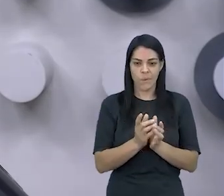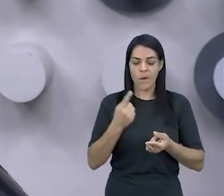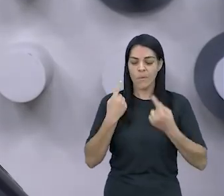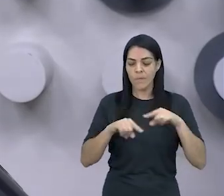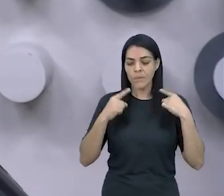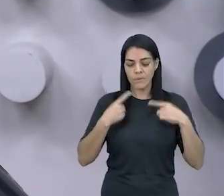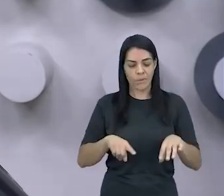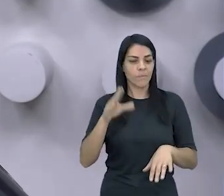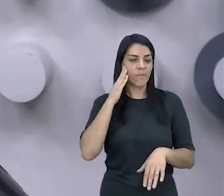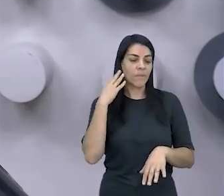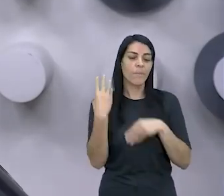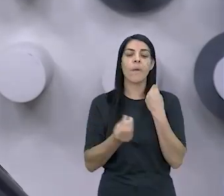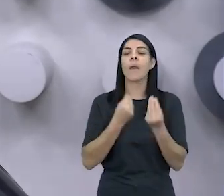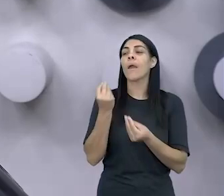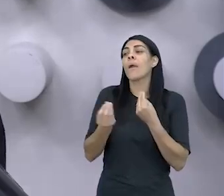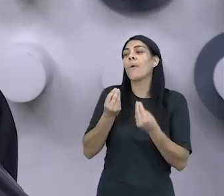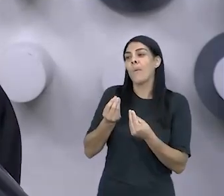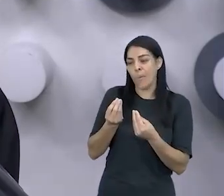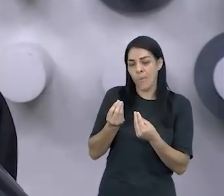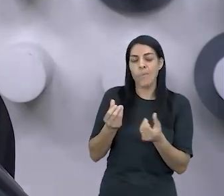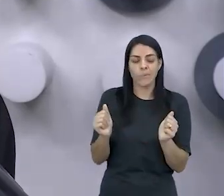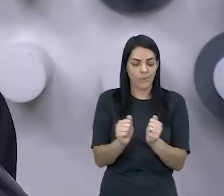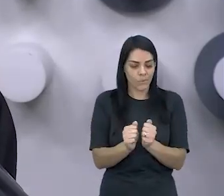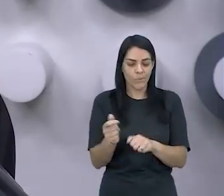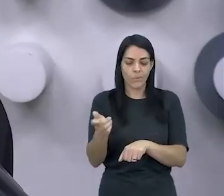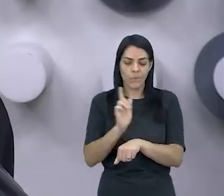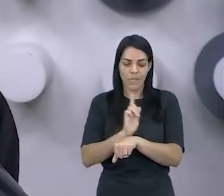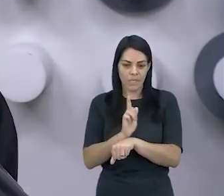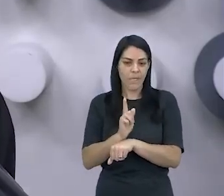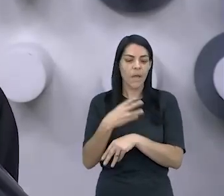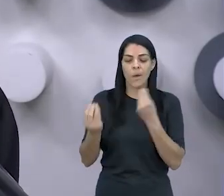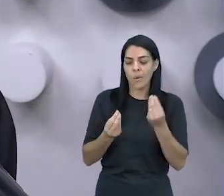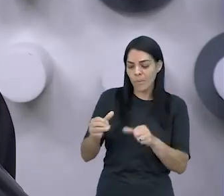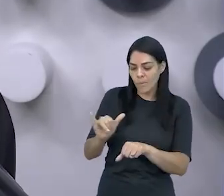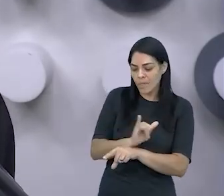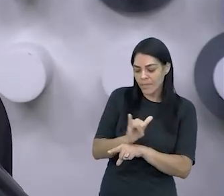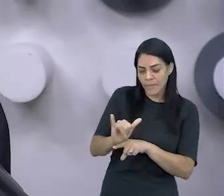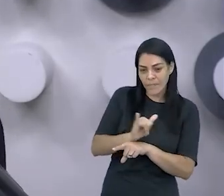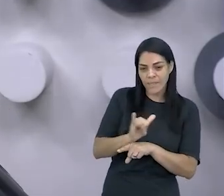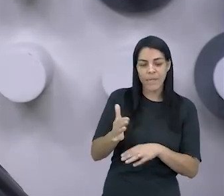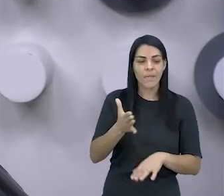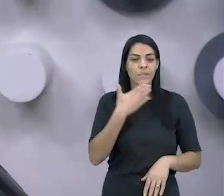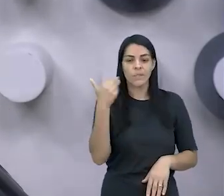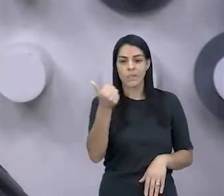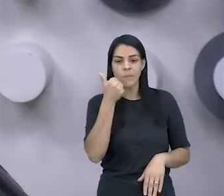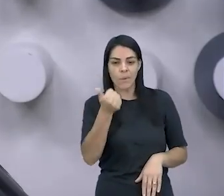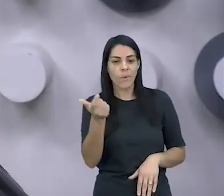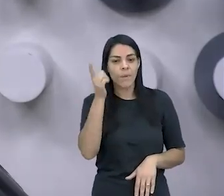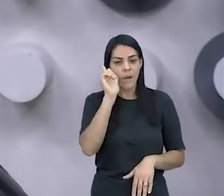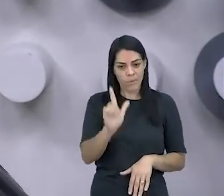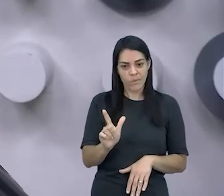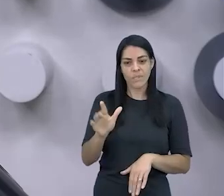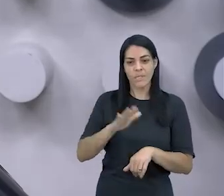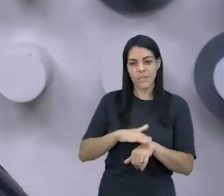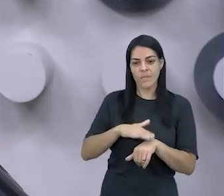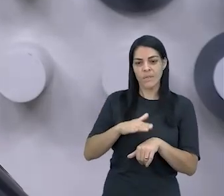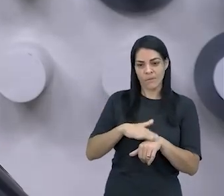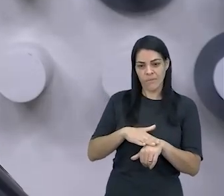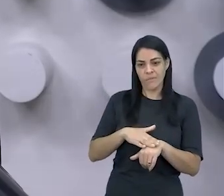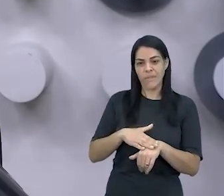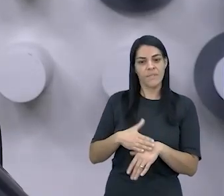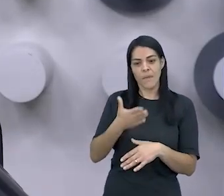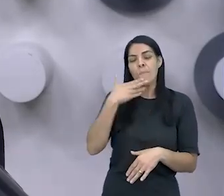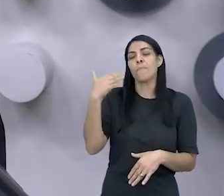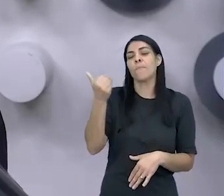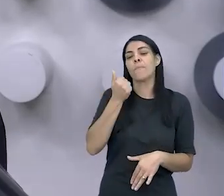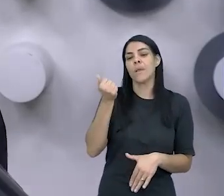discutir justamente com a gestão quais são as formas mais adequadas daquilo se tornar real, concreto. Não